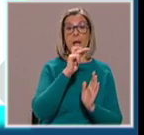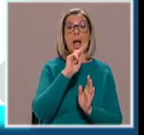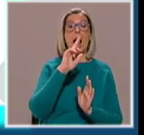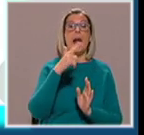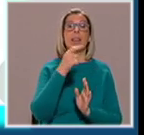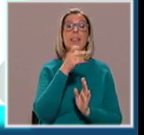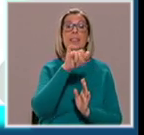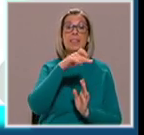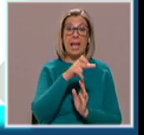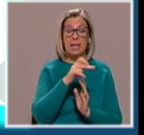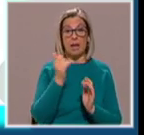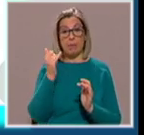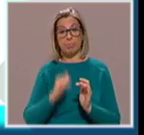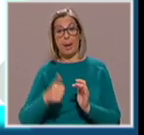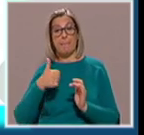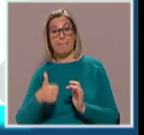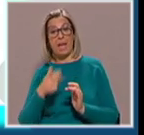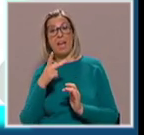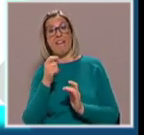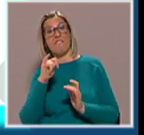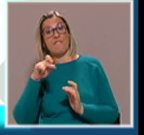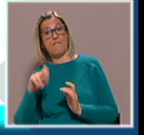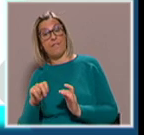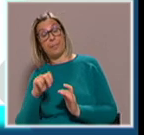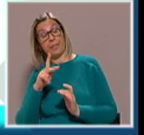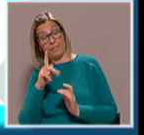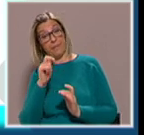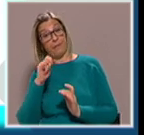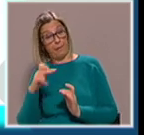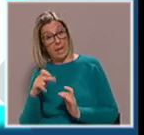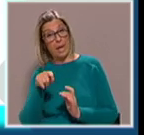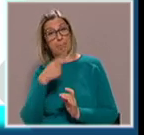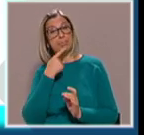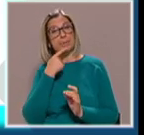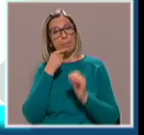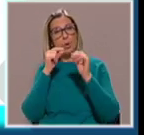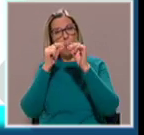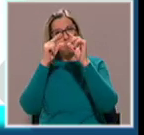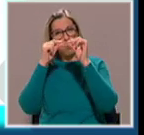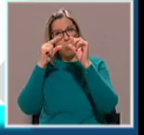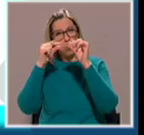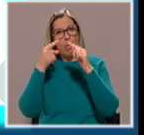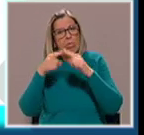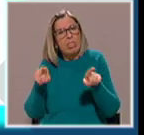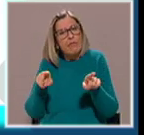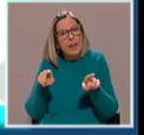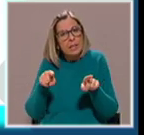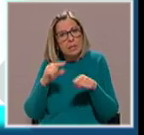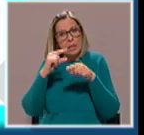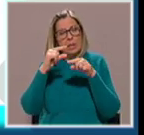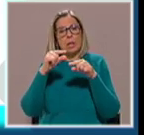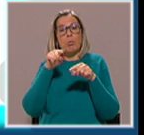na imagem B uma veia e conseguimos perceber perfeitamente que em termos de espessura elas vão ter espessuras diferentes porque